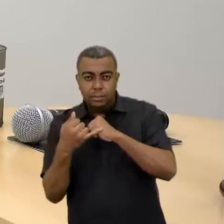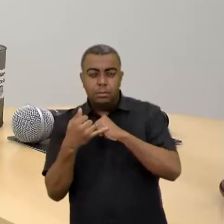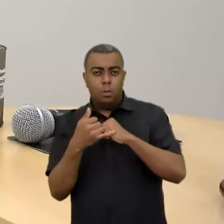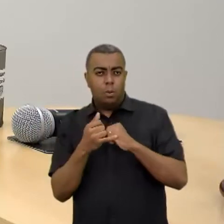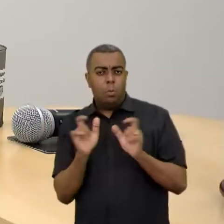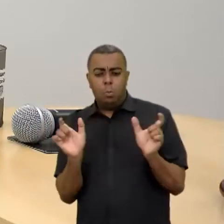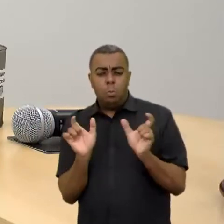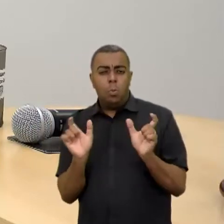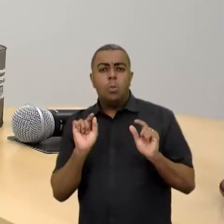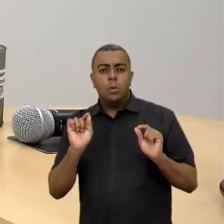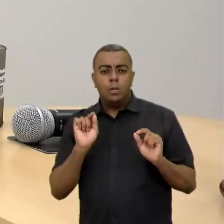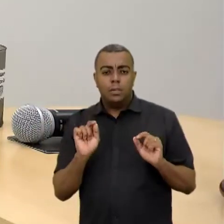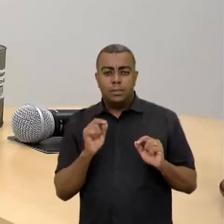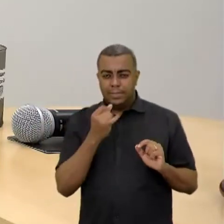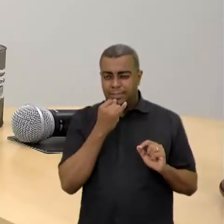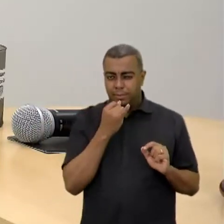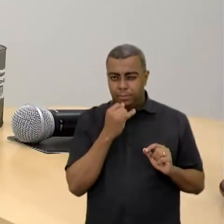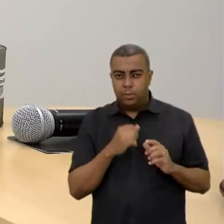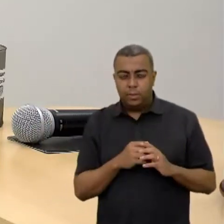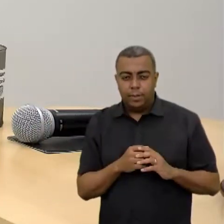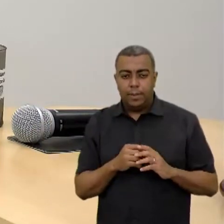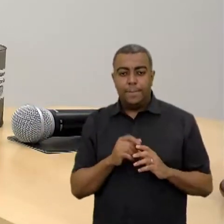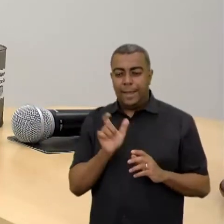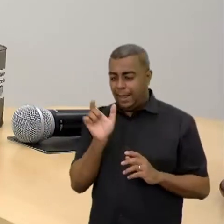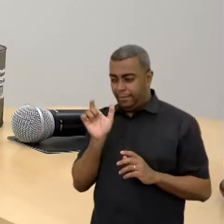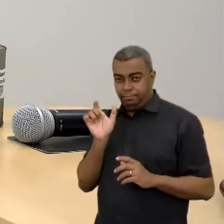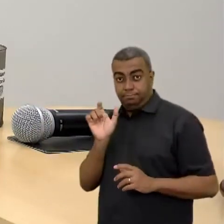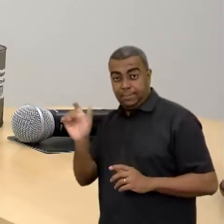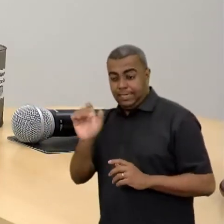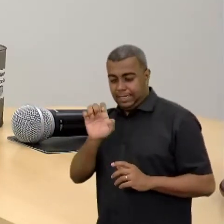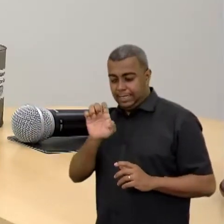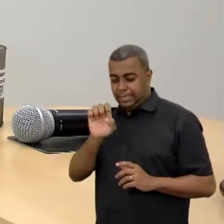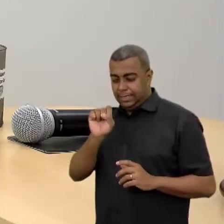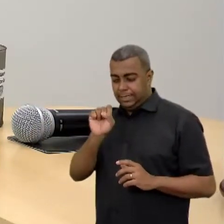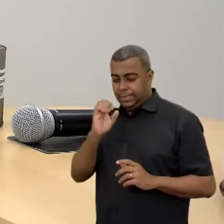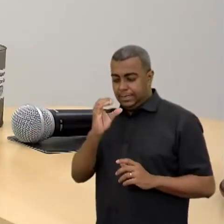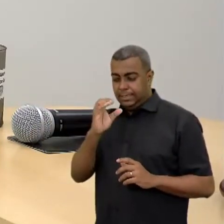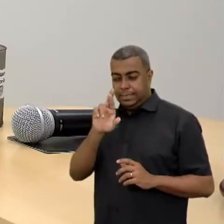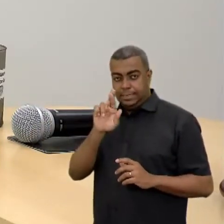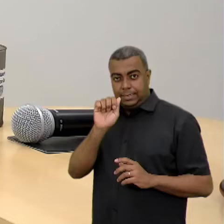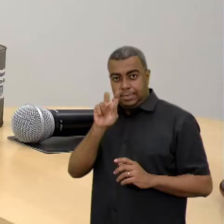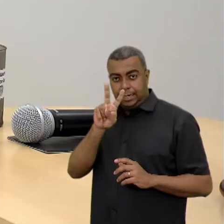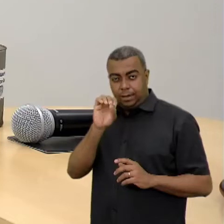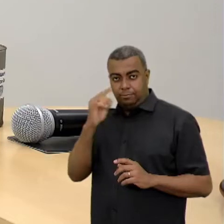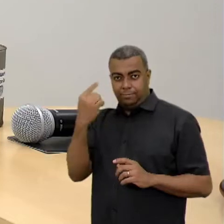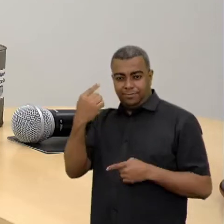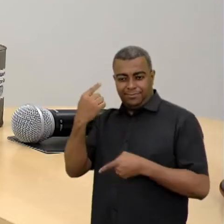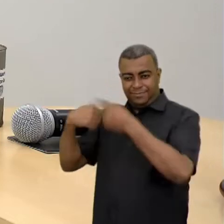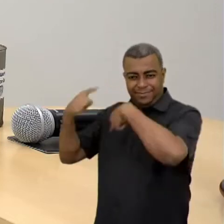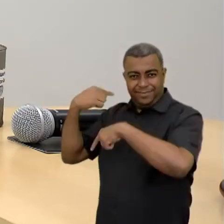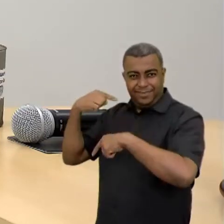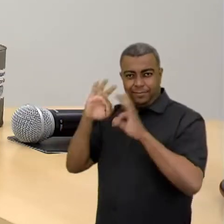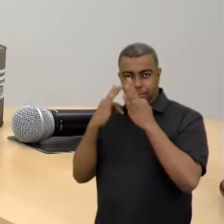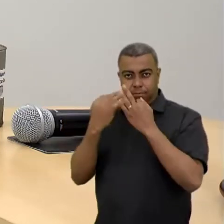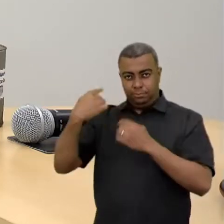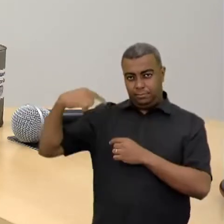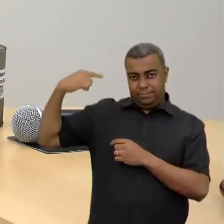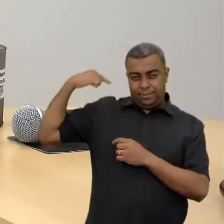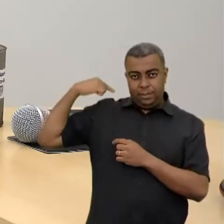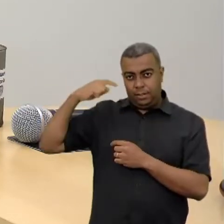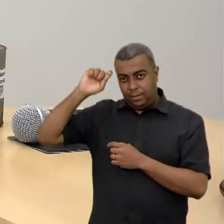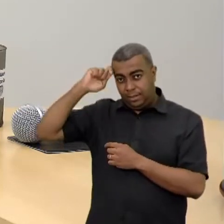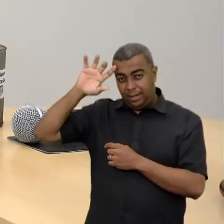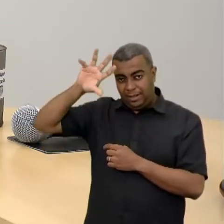no seguinte, que quando a gente atribui essa palavra escravo aos nossos antepassados africanos,